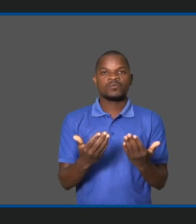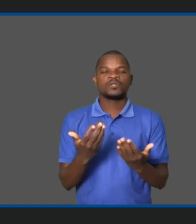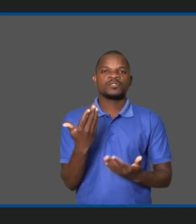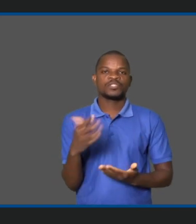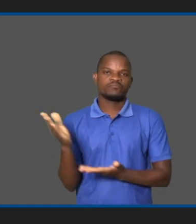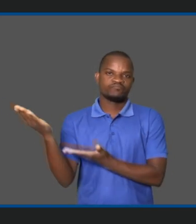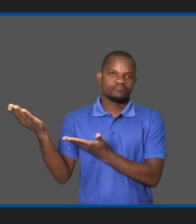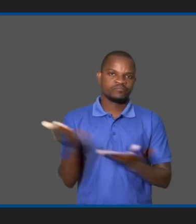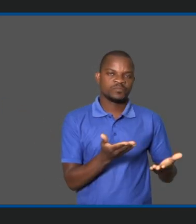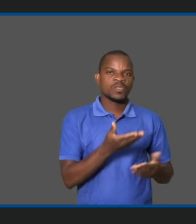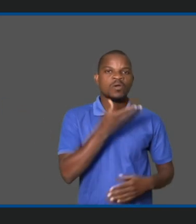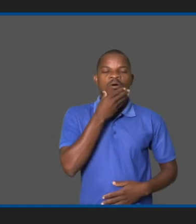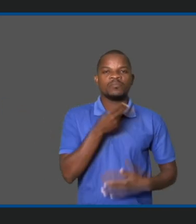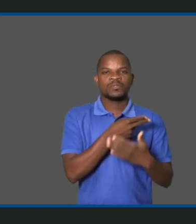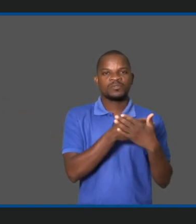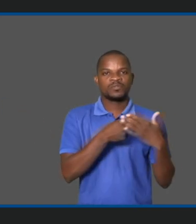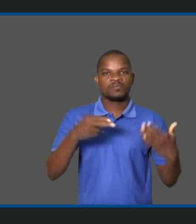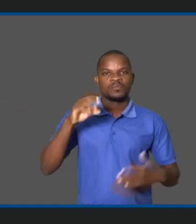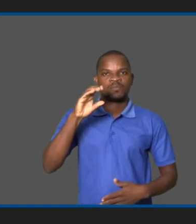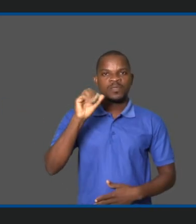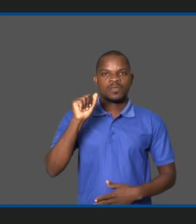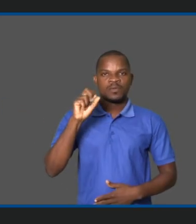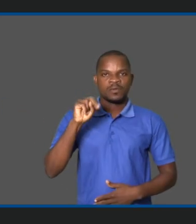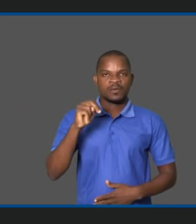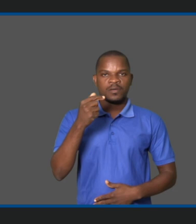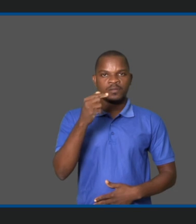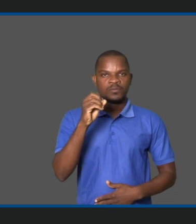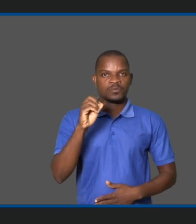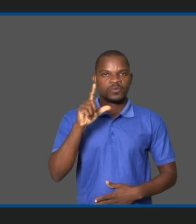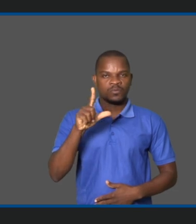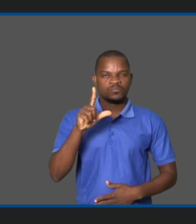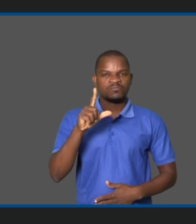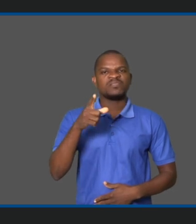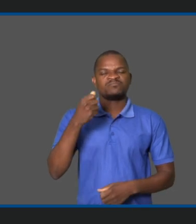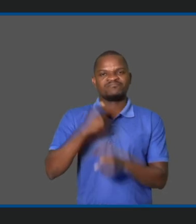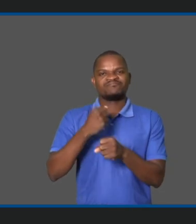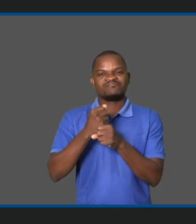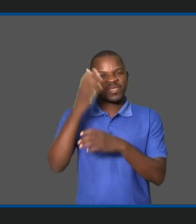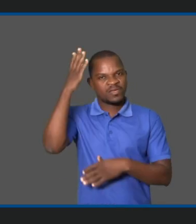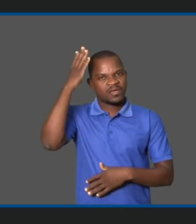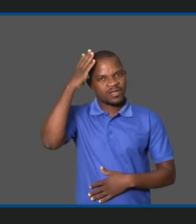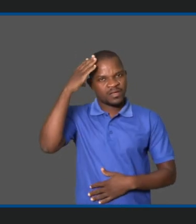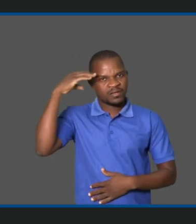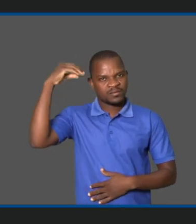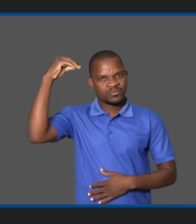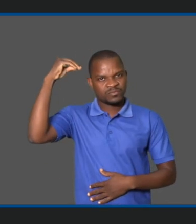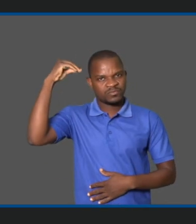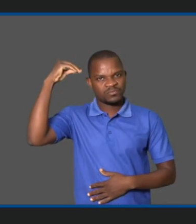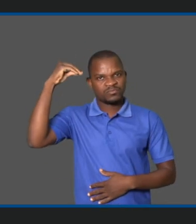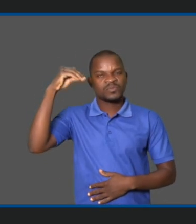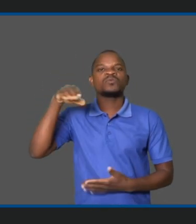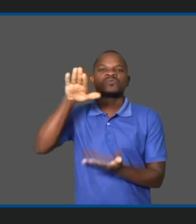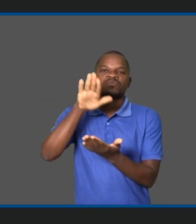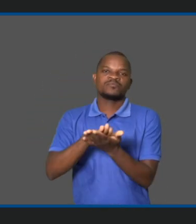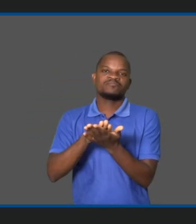Associações de Pessoas com a Deficiência FAMODES, e também João Inhamposa, que faz parte da Comissão da Liga dos Direitos